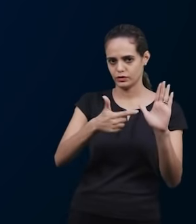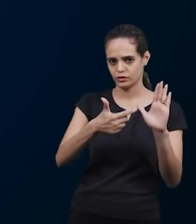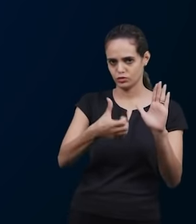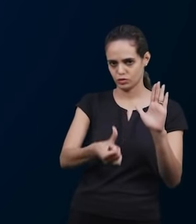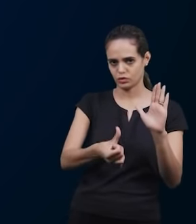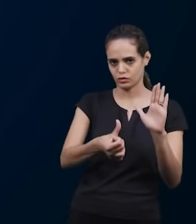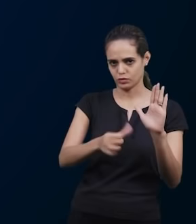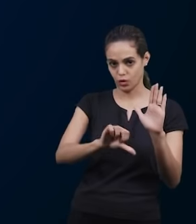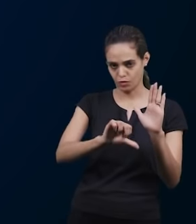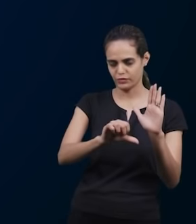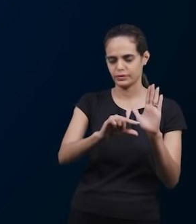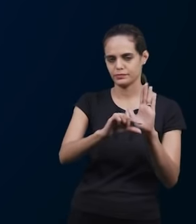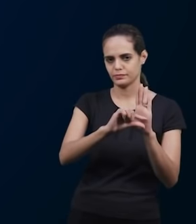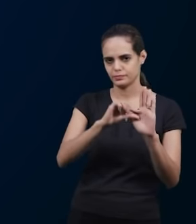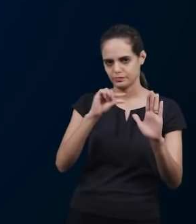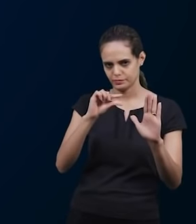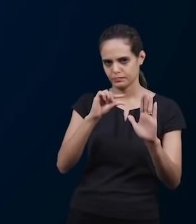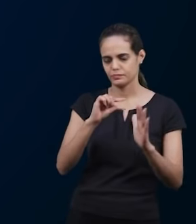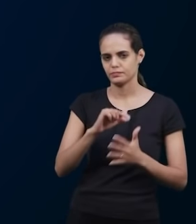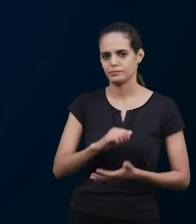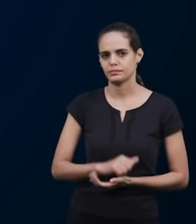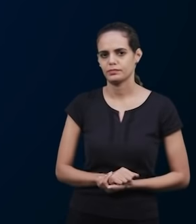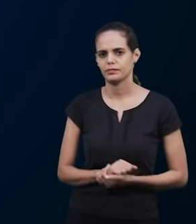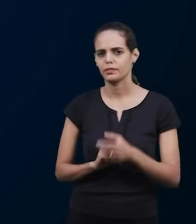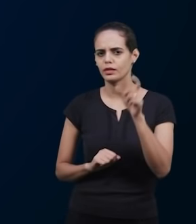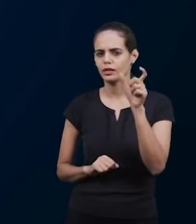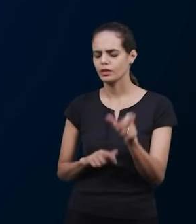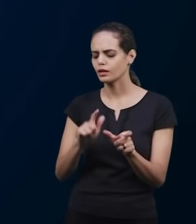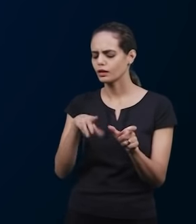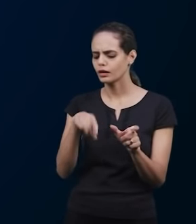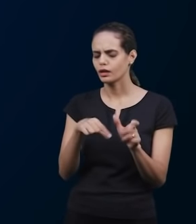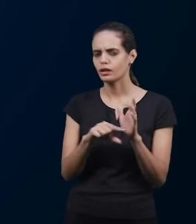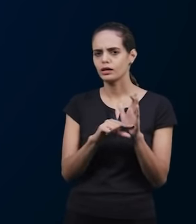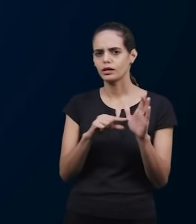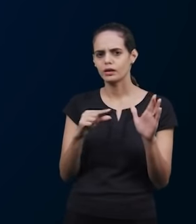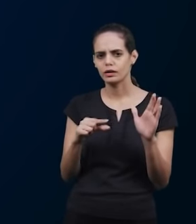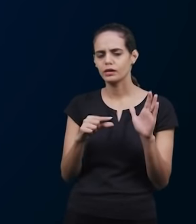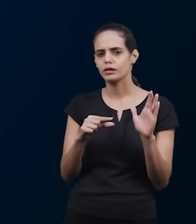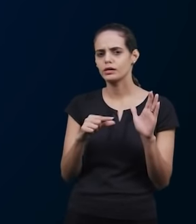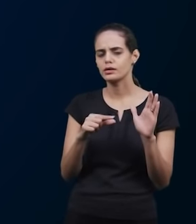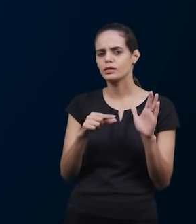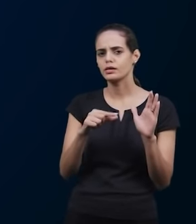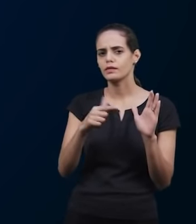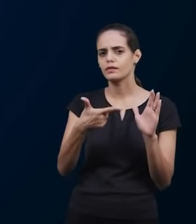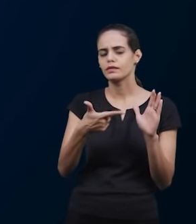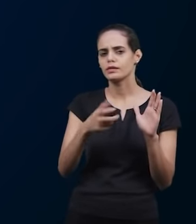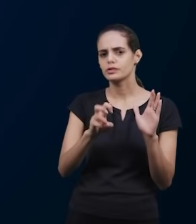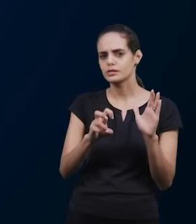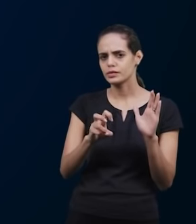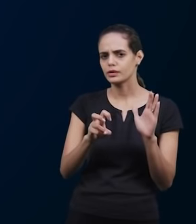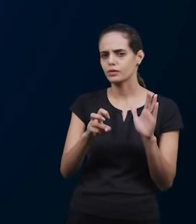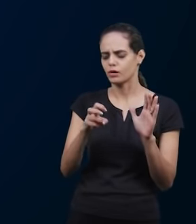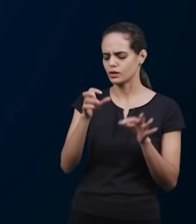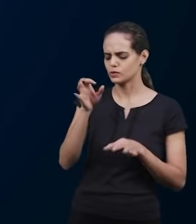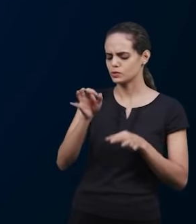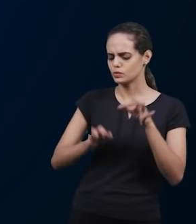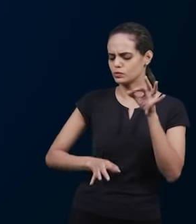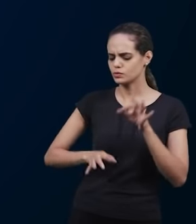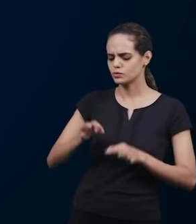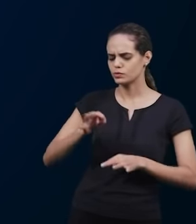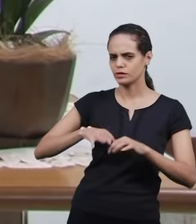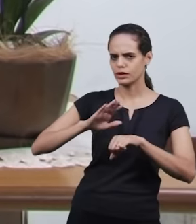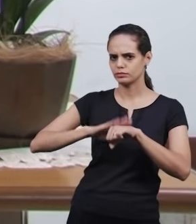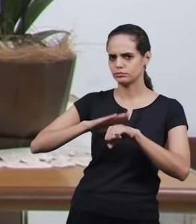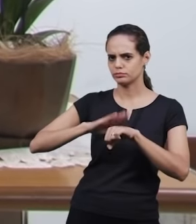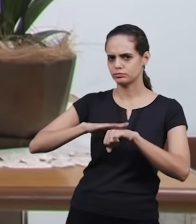versículo 25, ele queria tentá-lo, e a segunda no versículo 29, queria se justificar em